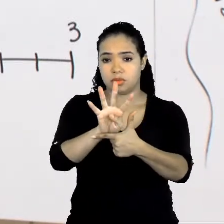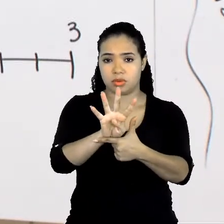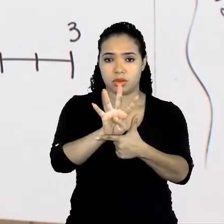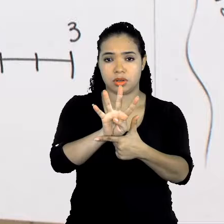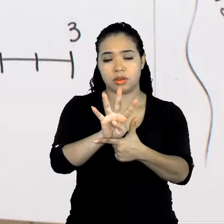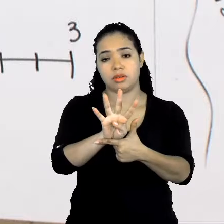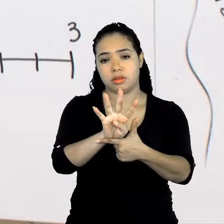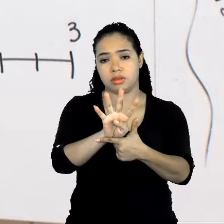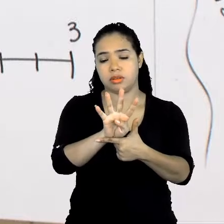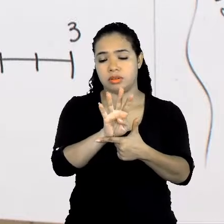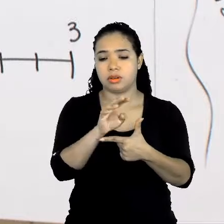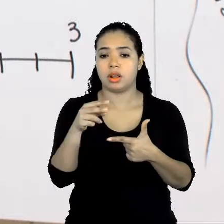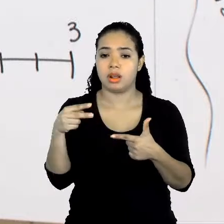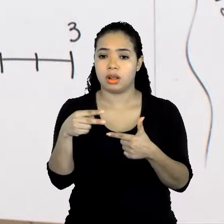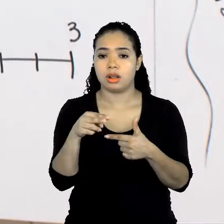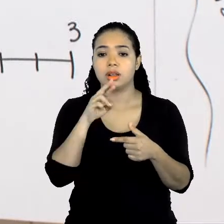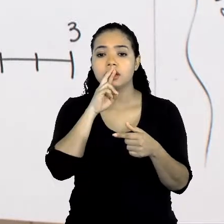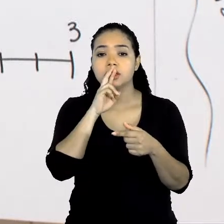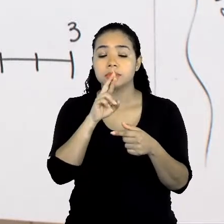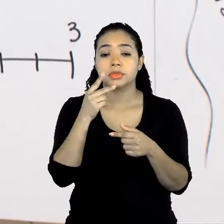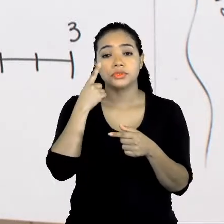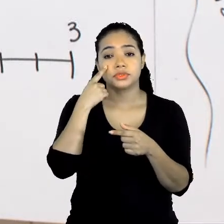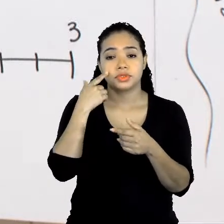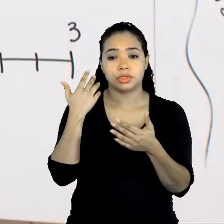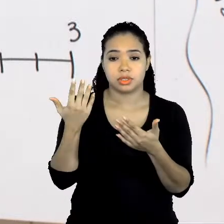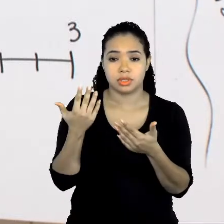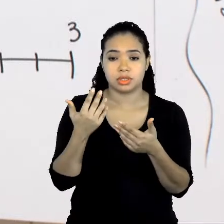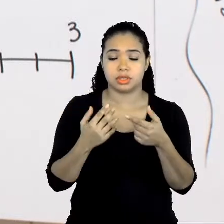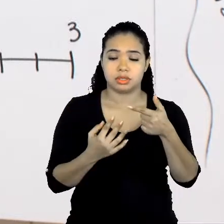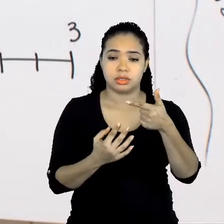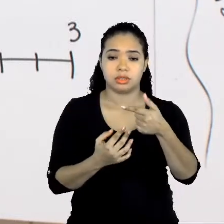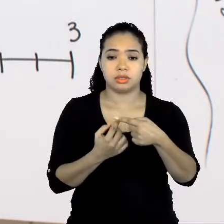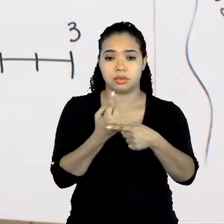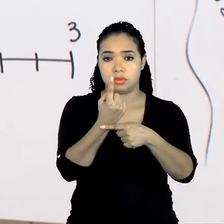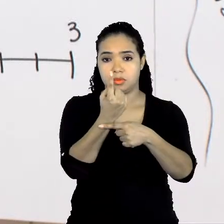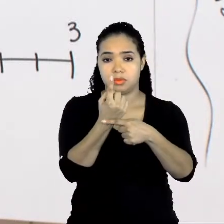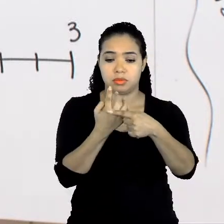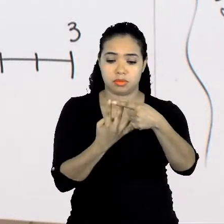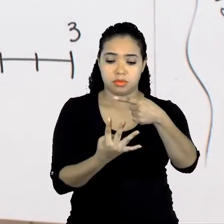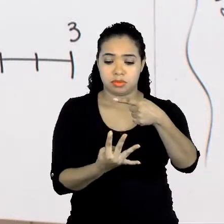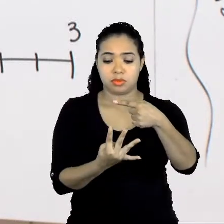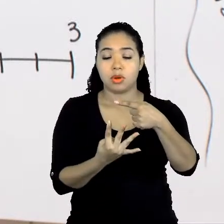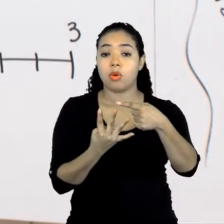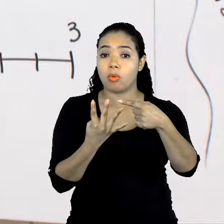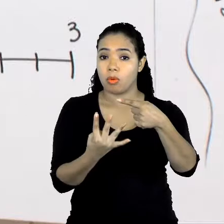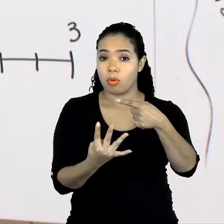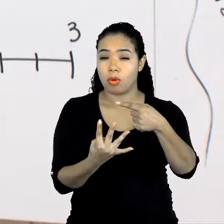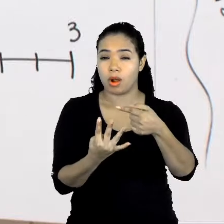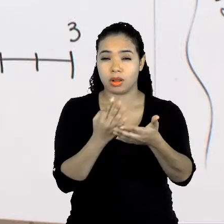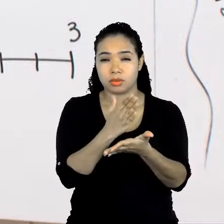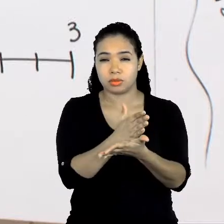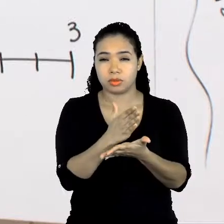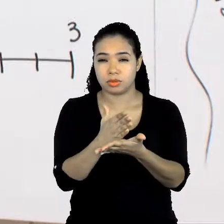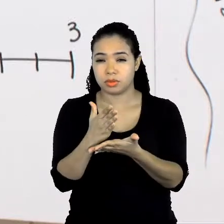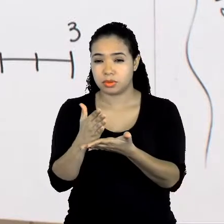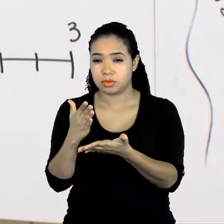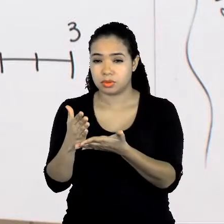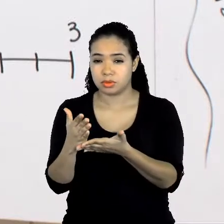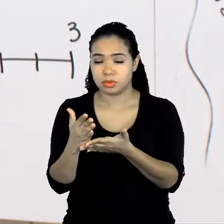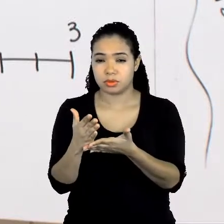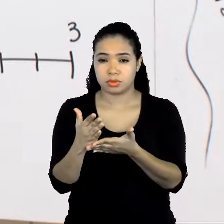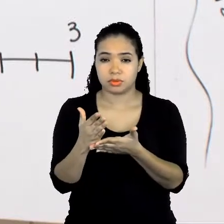é 100 partes. Não, olha só, a fração aqui não disse em 4 partes iguais? E esse